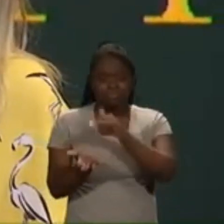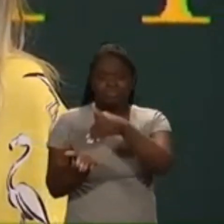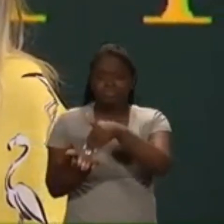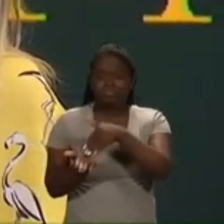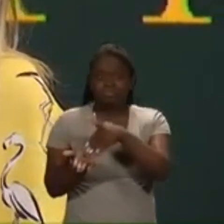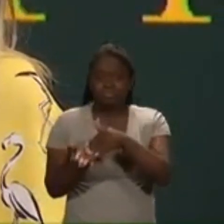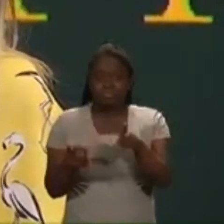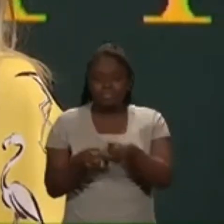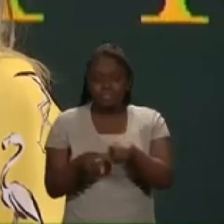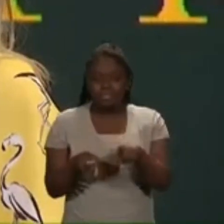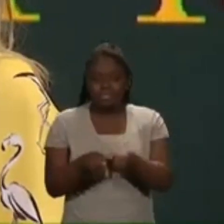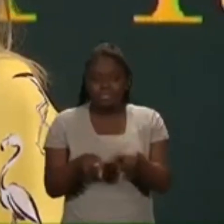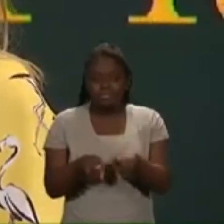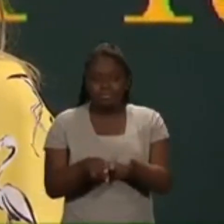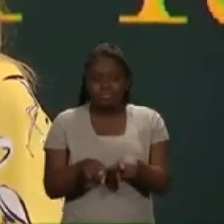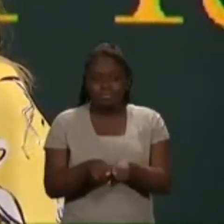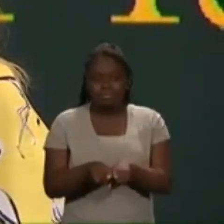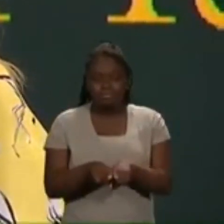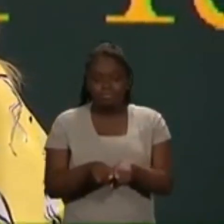E chegou hoje.